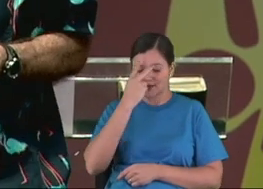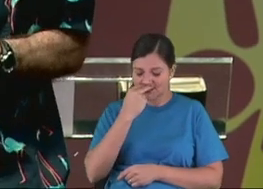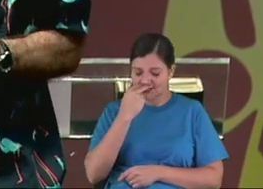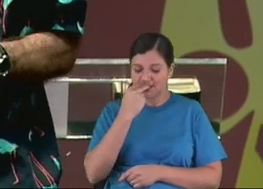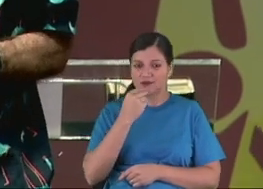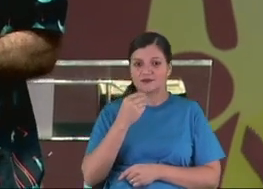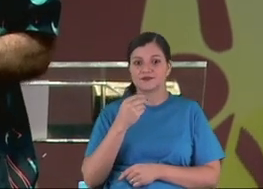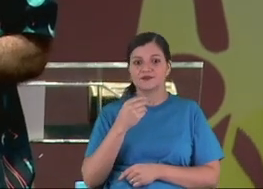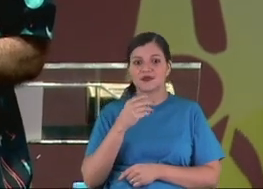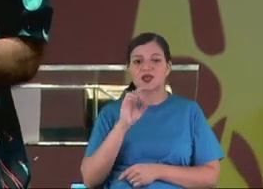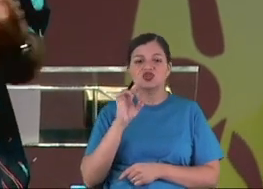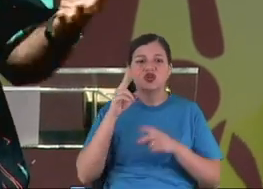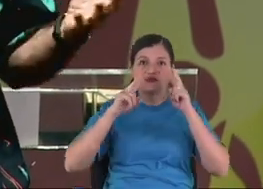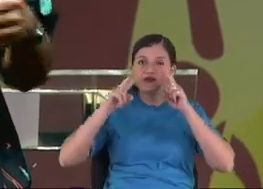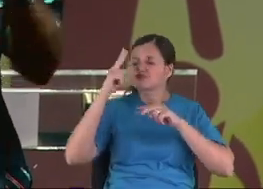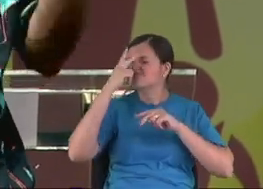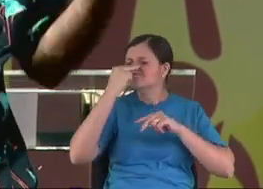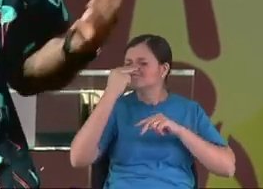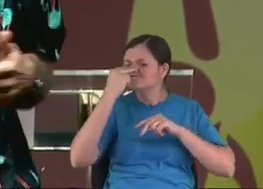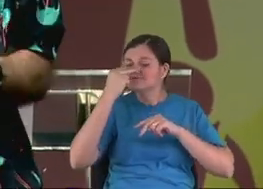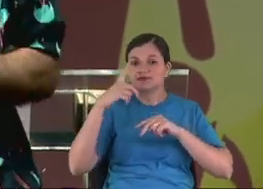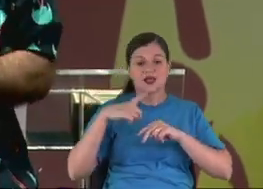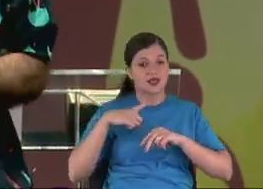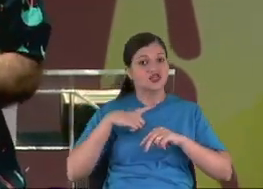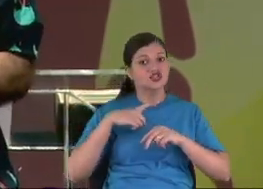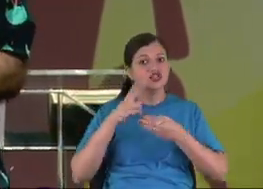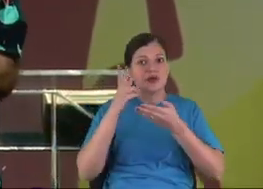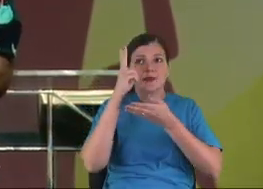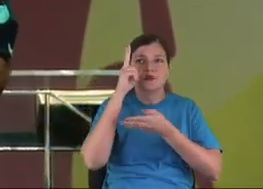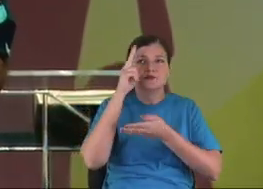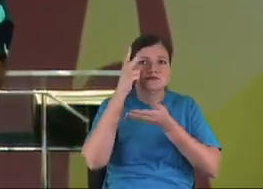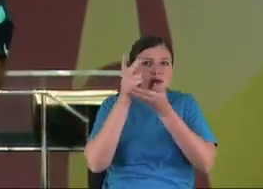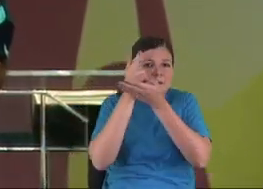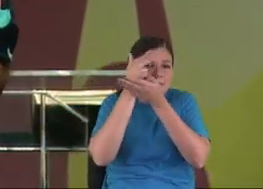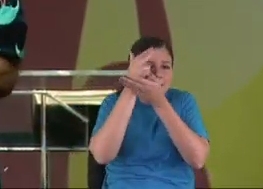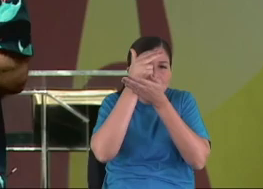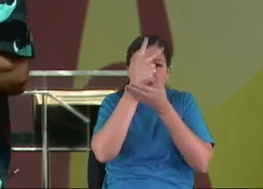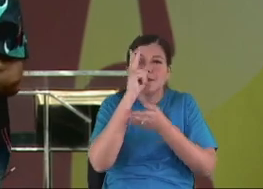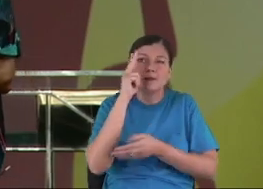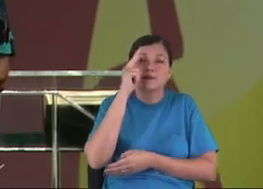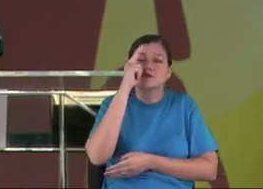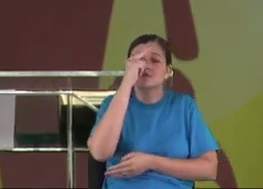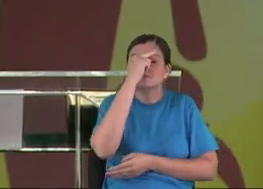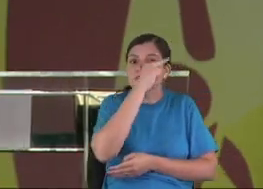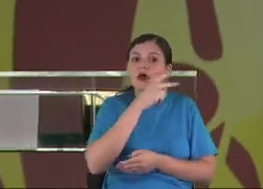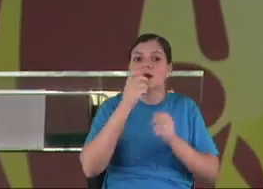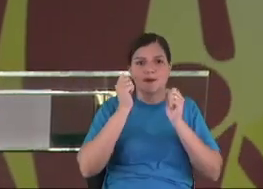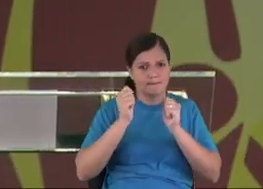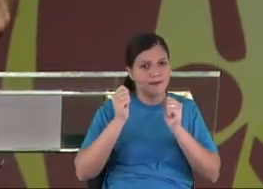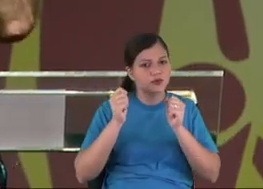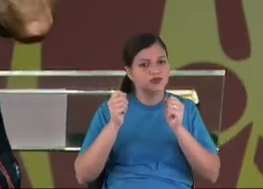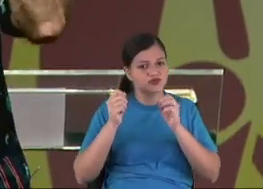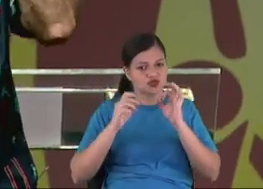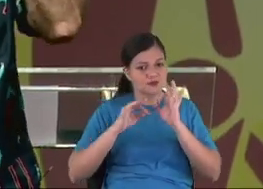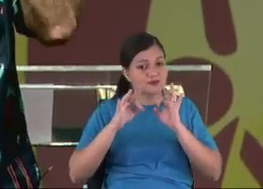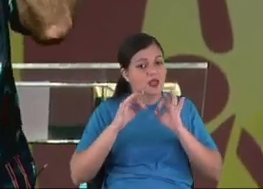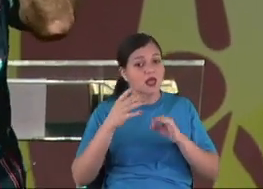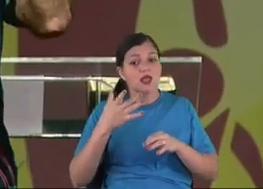ele só via vulto. E havia uma cirurgia que podia resolver. Eles eram pobres e meu pai chamou e disse